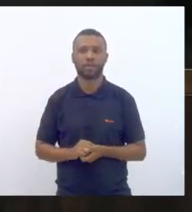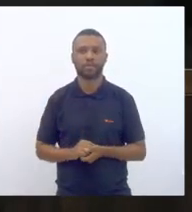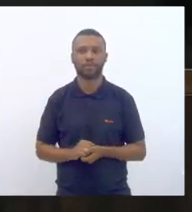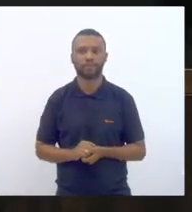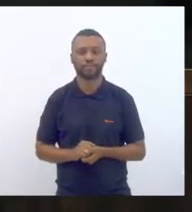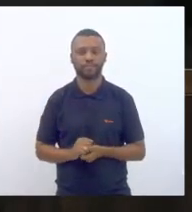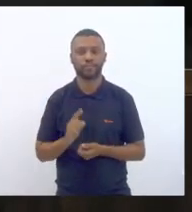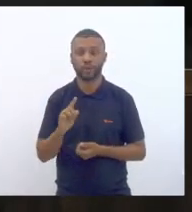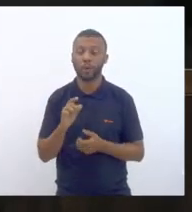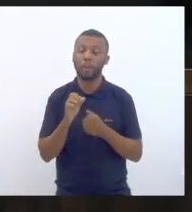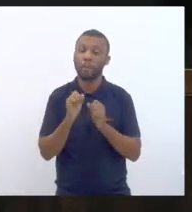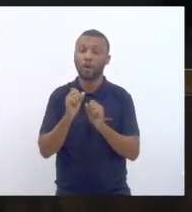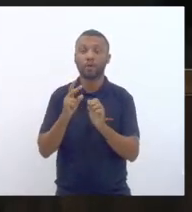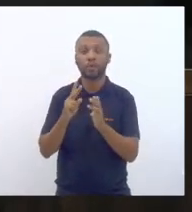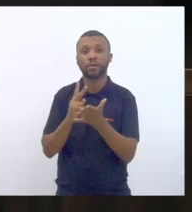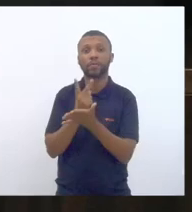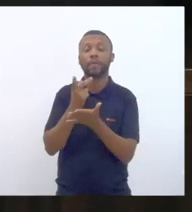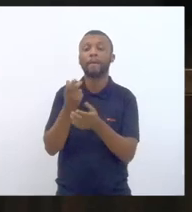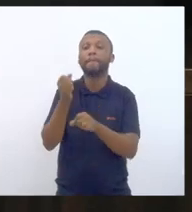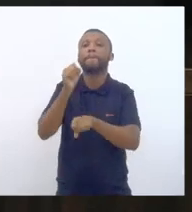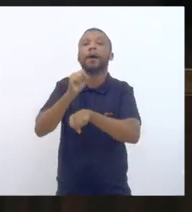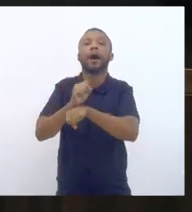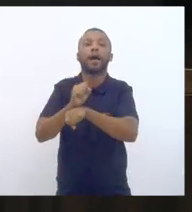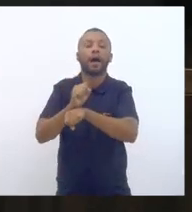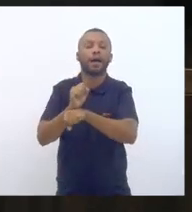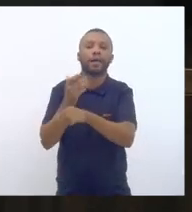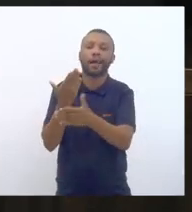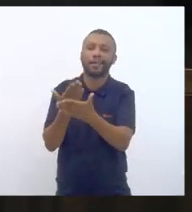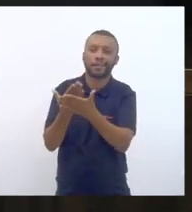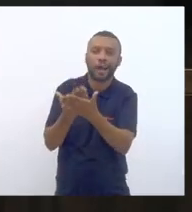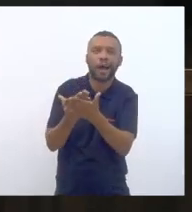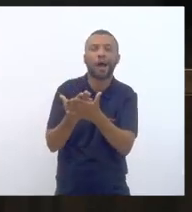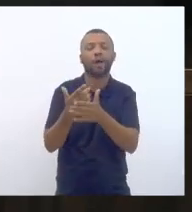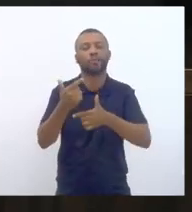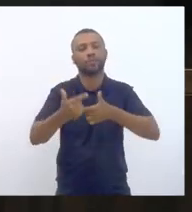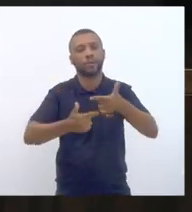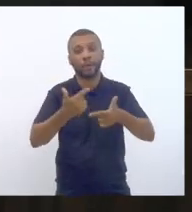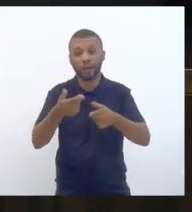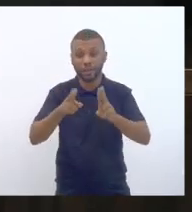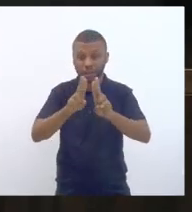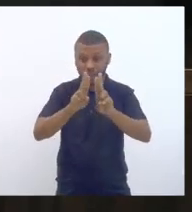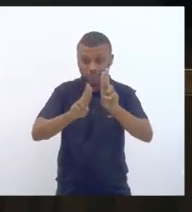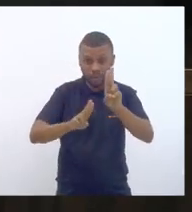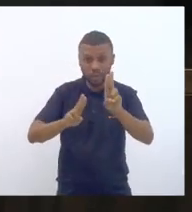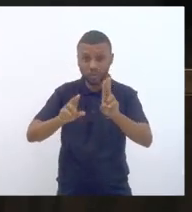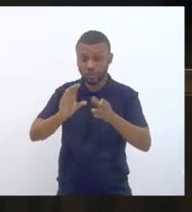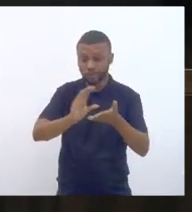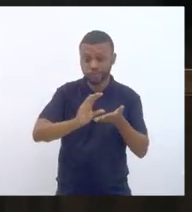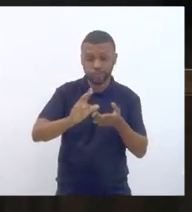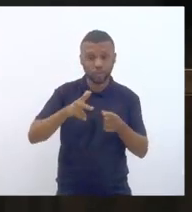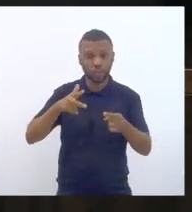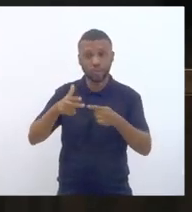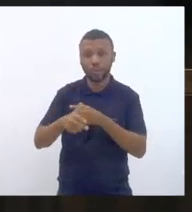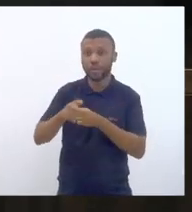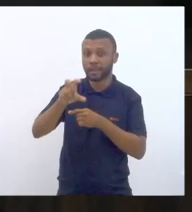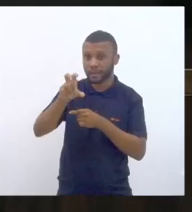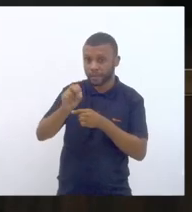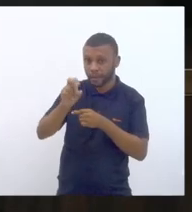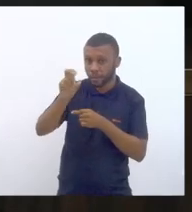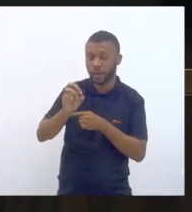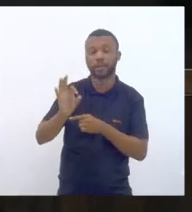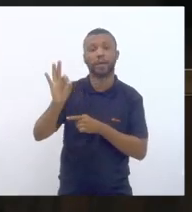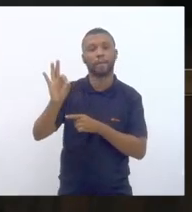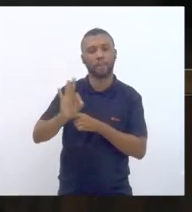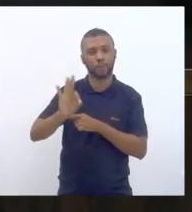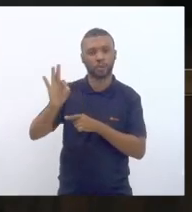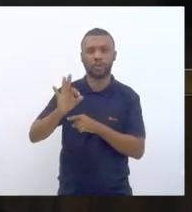com a iminência de pararem. Só na UFRJ o corte significa 50%